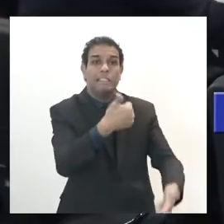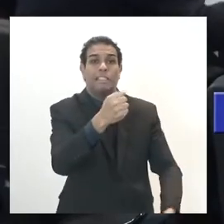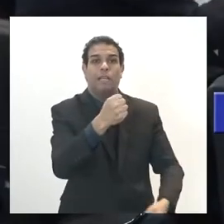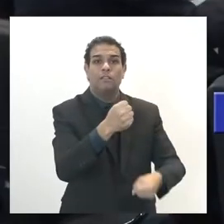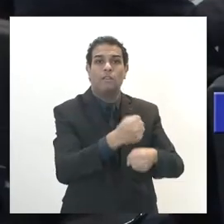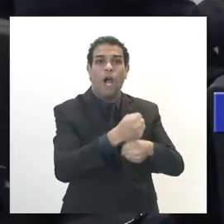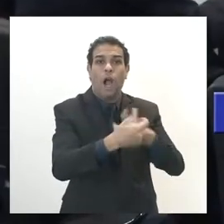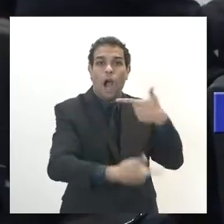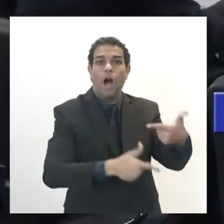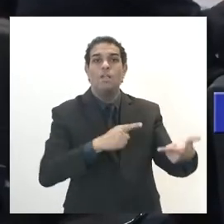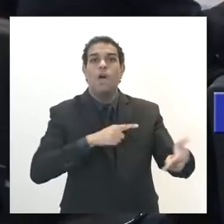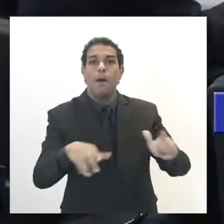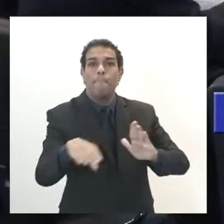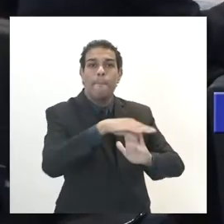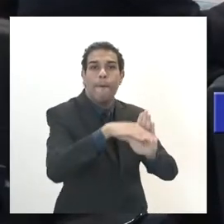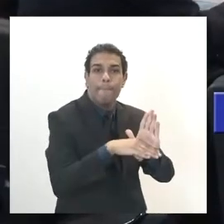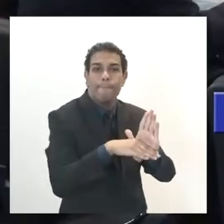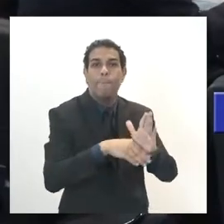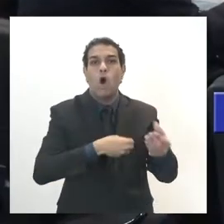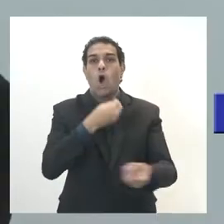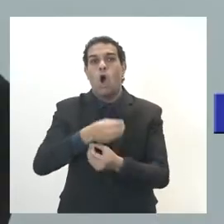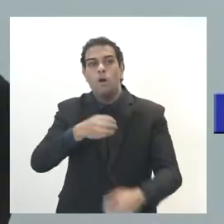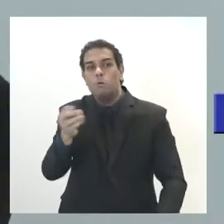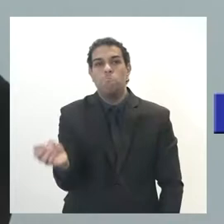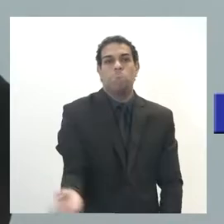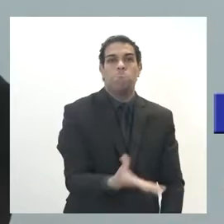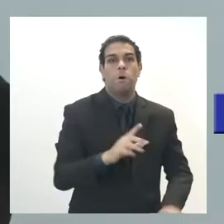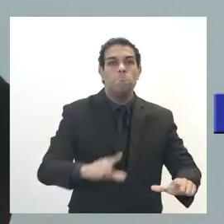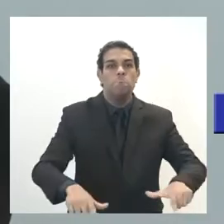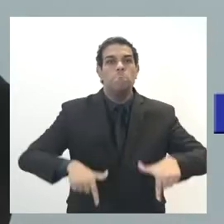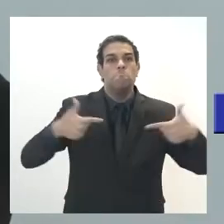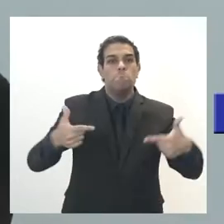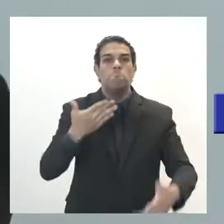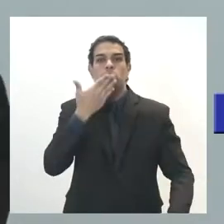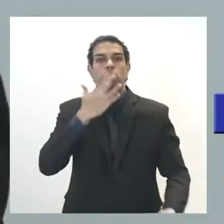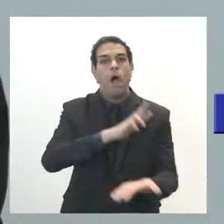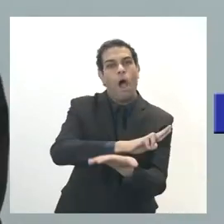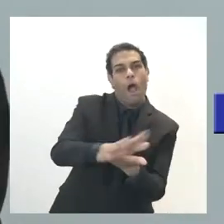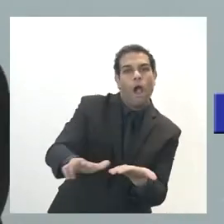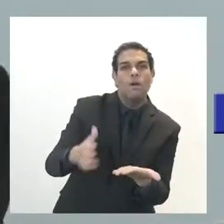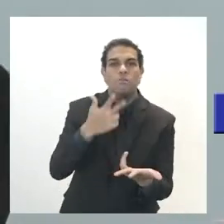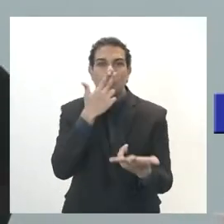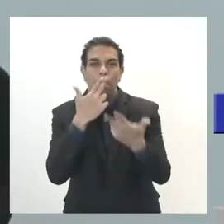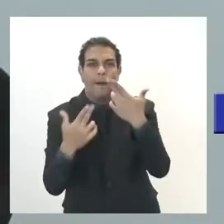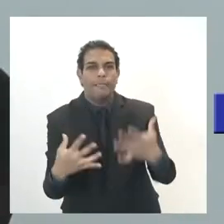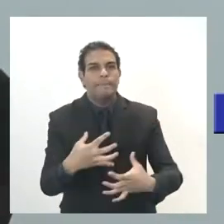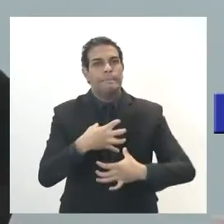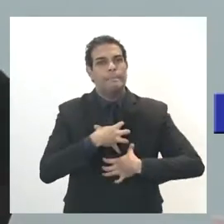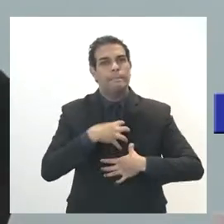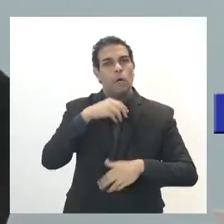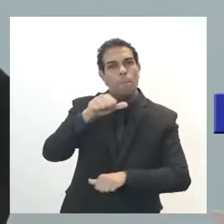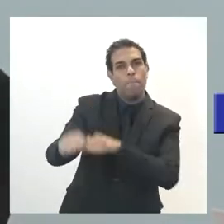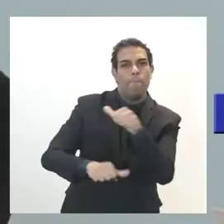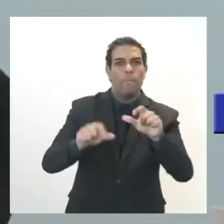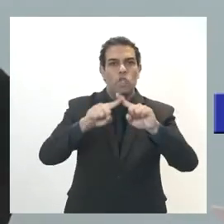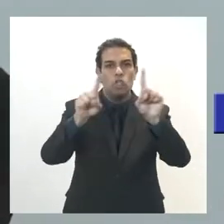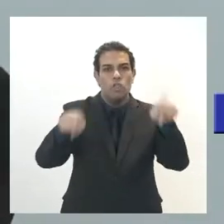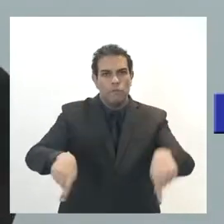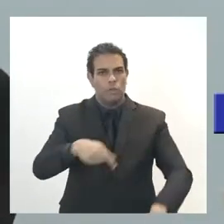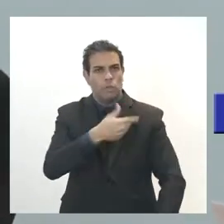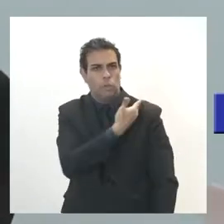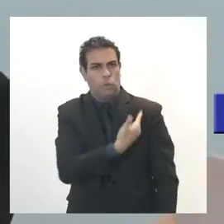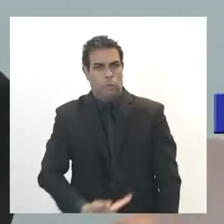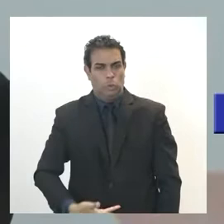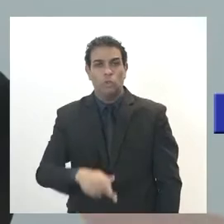regime que traz também uma série de condicionalidades exigências é que afetam drasticamente o serviço público estadual